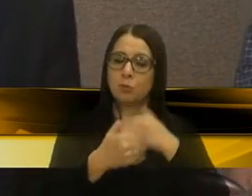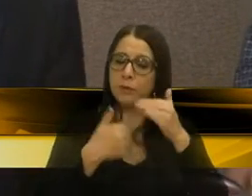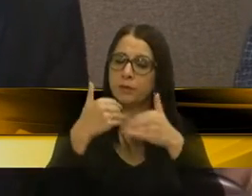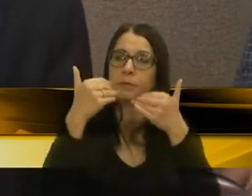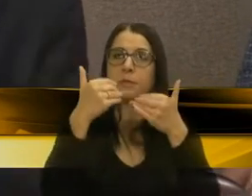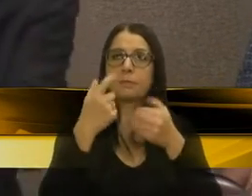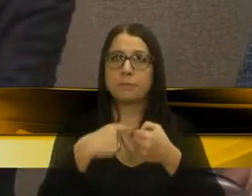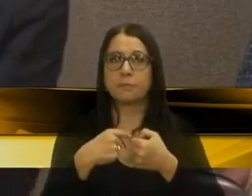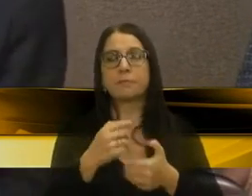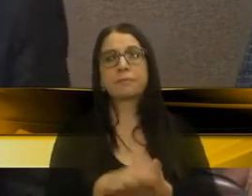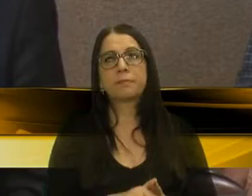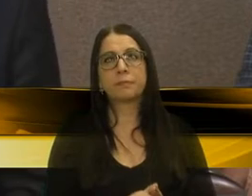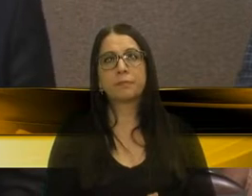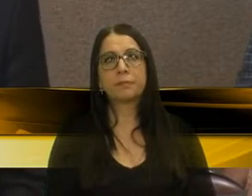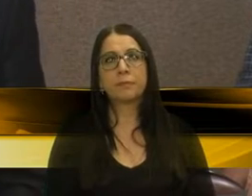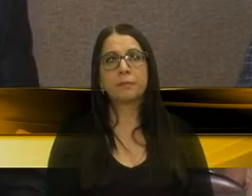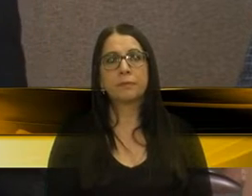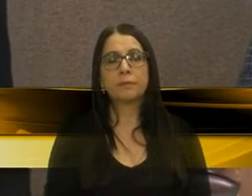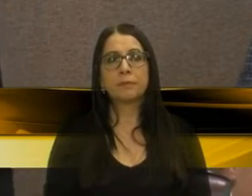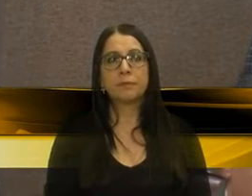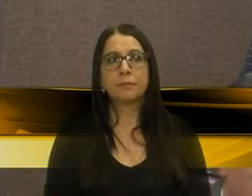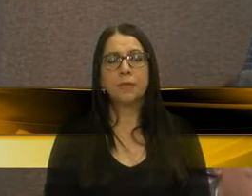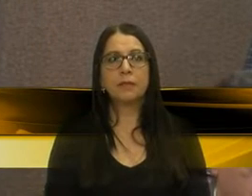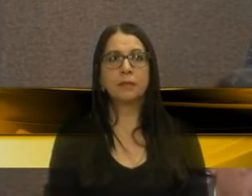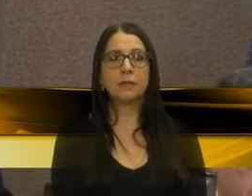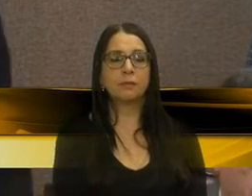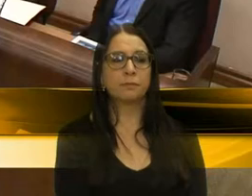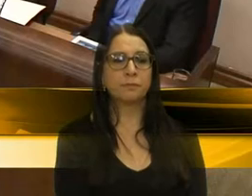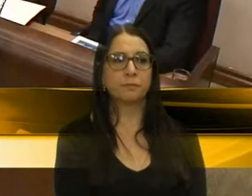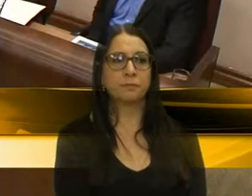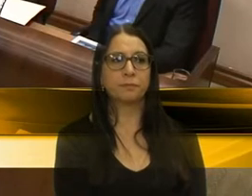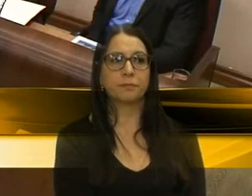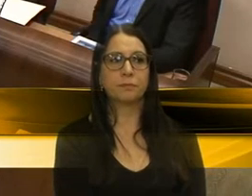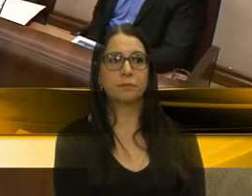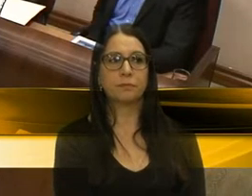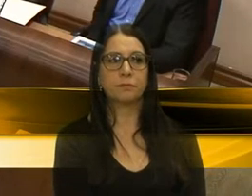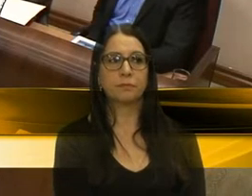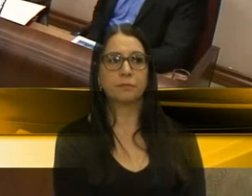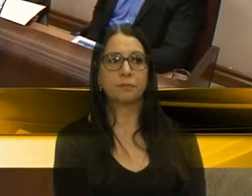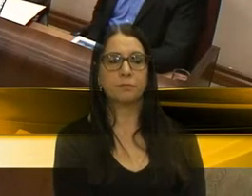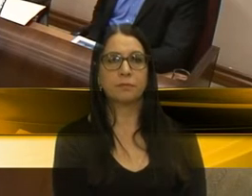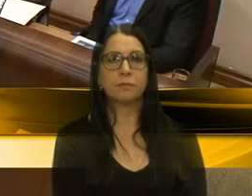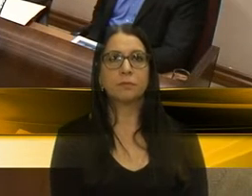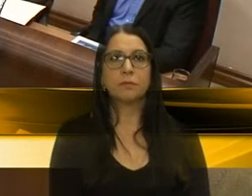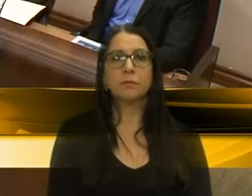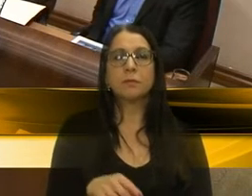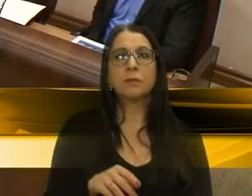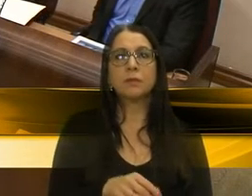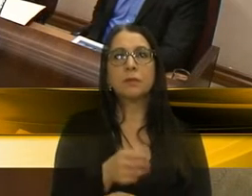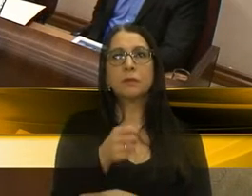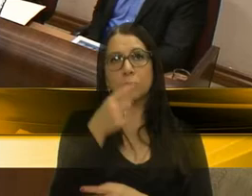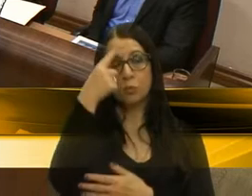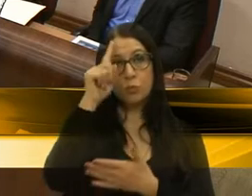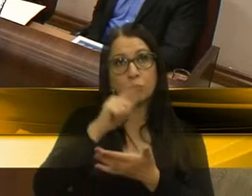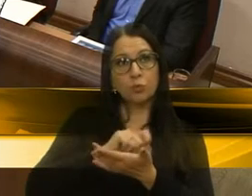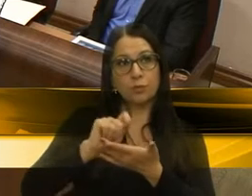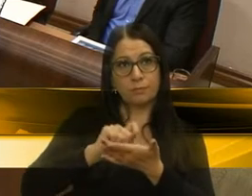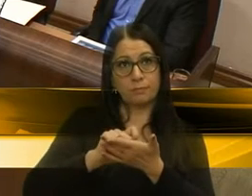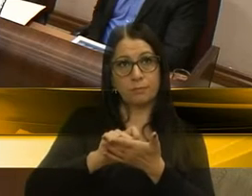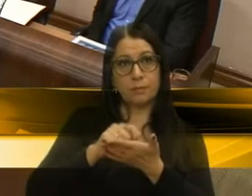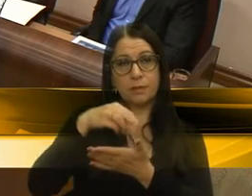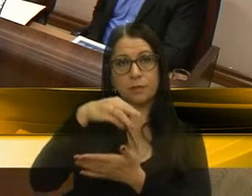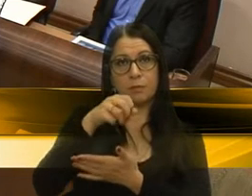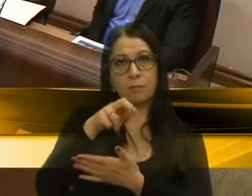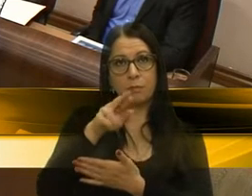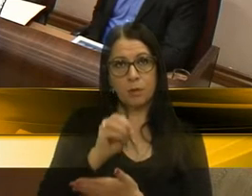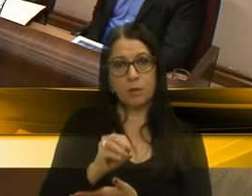crescimento para a nossa cidade, né? Vereadora Paula. Gente, assim, tem um autor, o Mário Cortella, que ele sempre